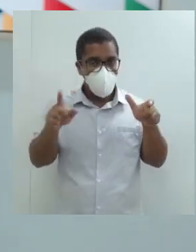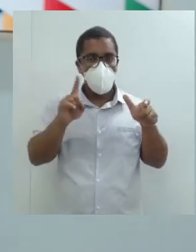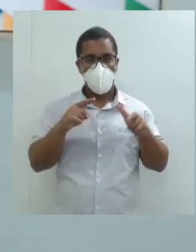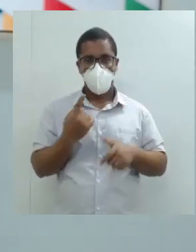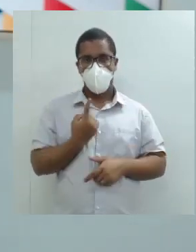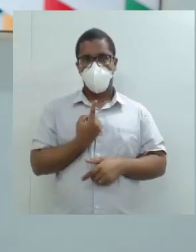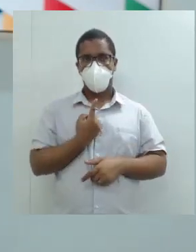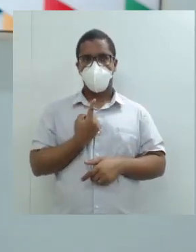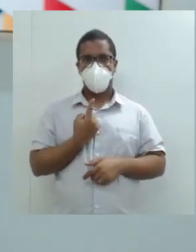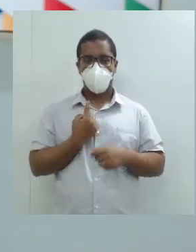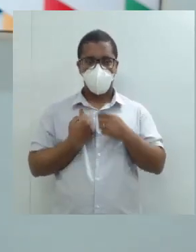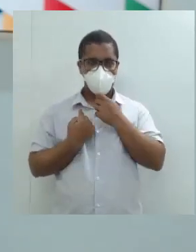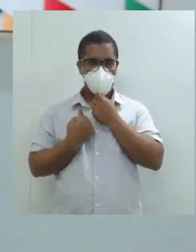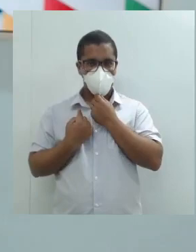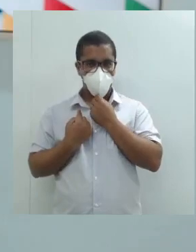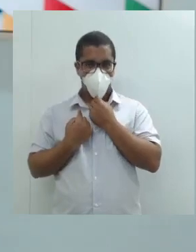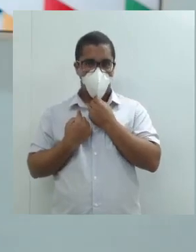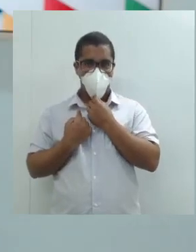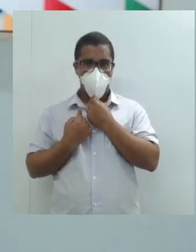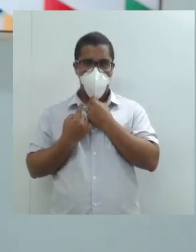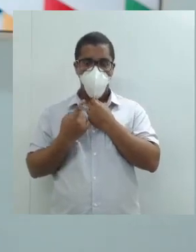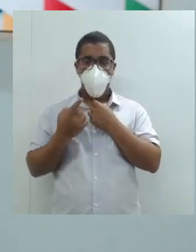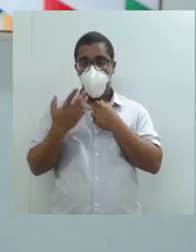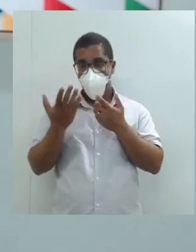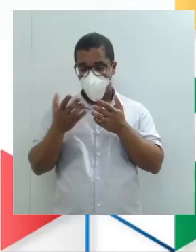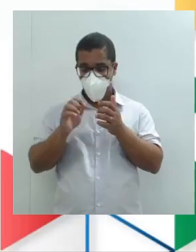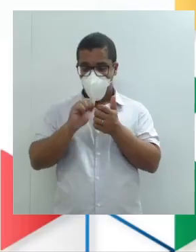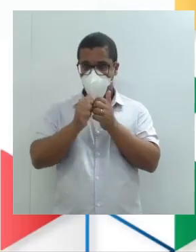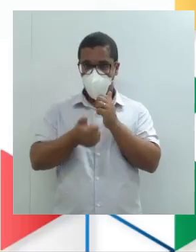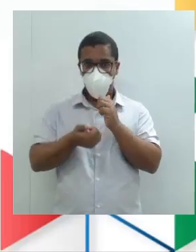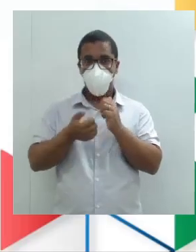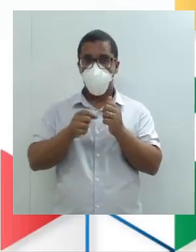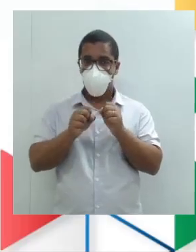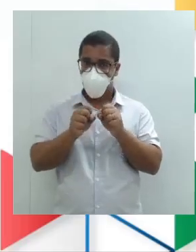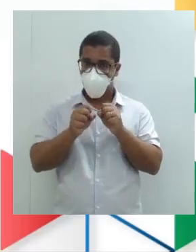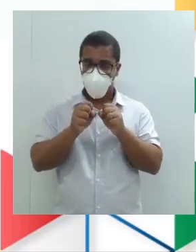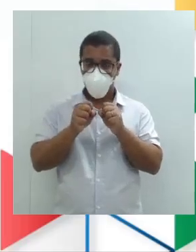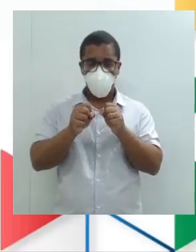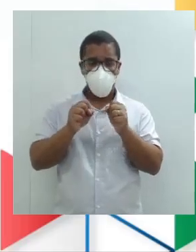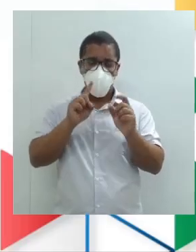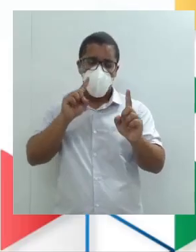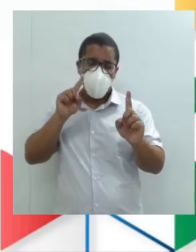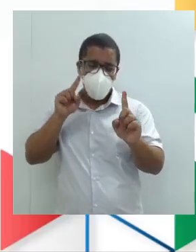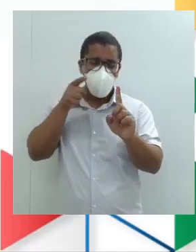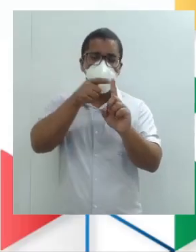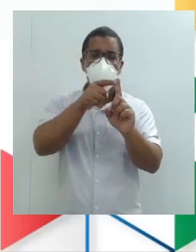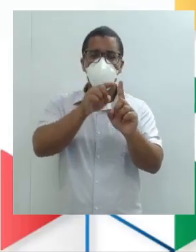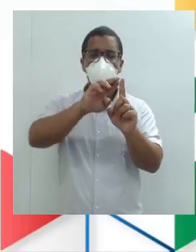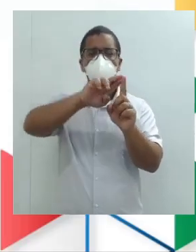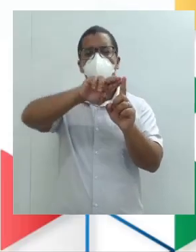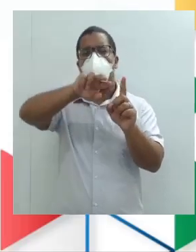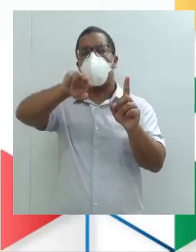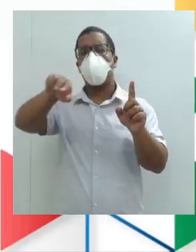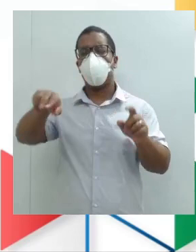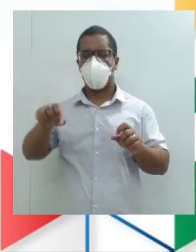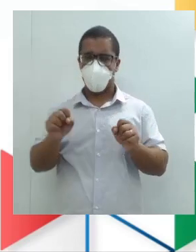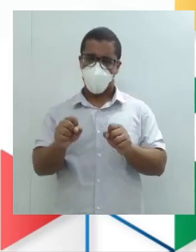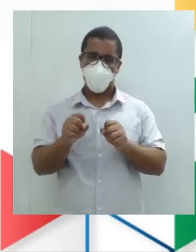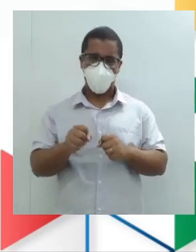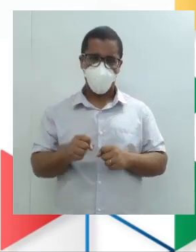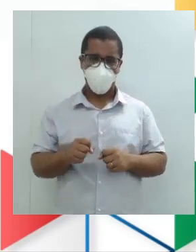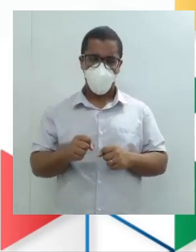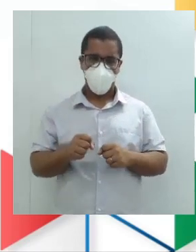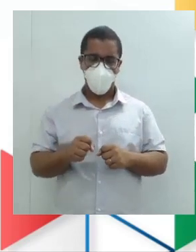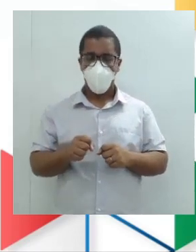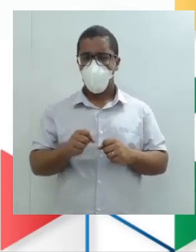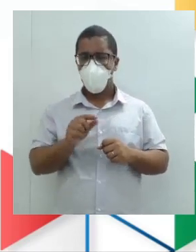individual. Então, os esportes podem ser vivenciados com vários objetivos. Como assim, professora? Aquilo que eu falei